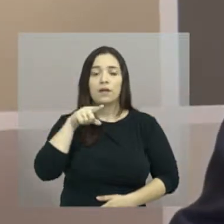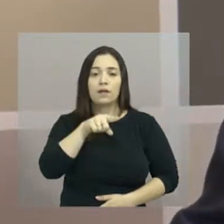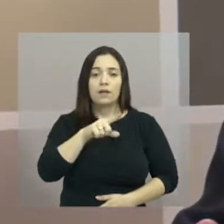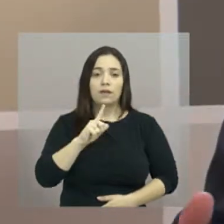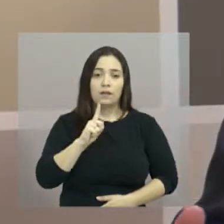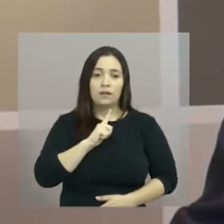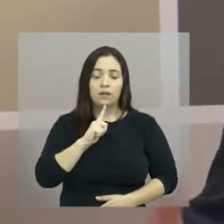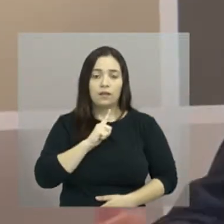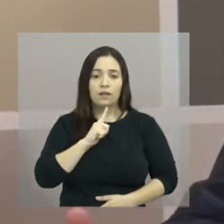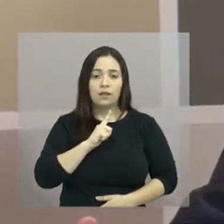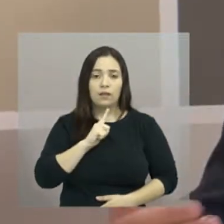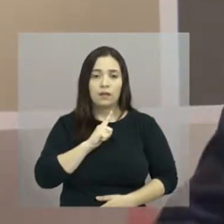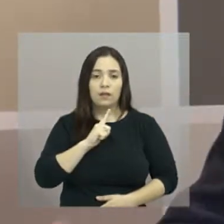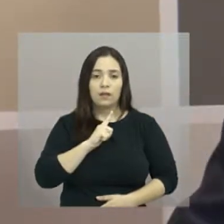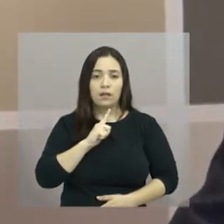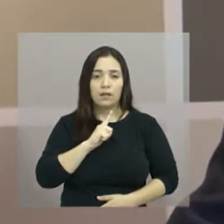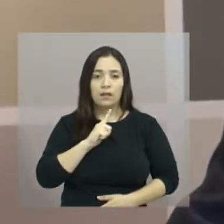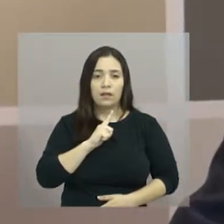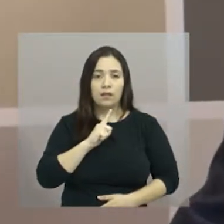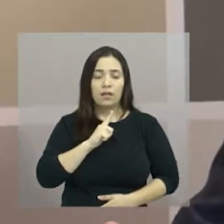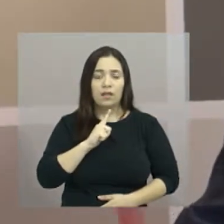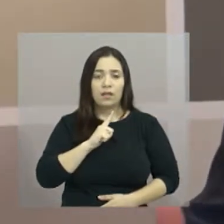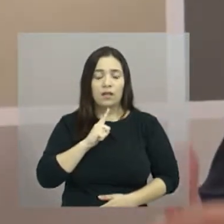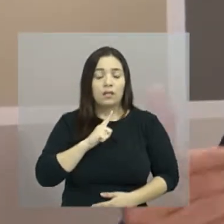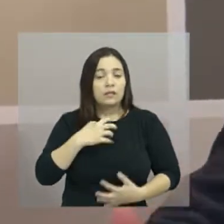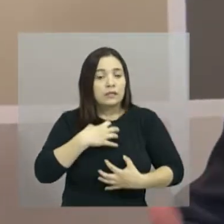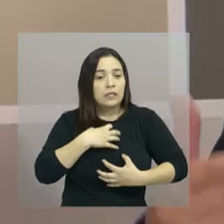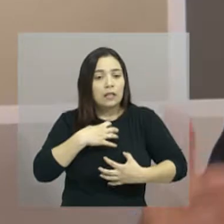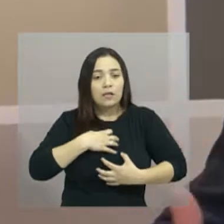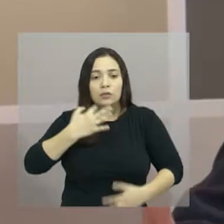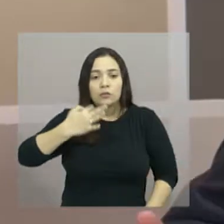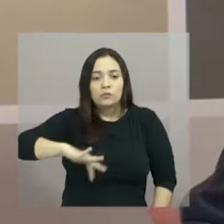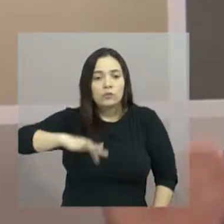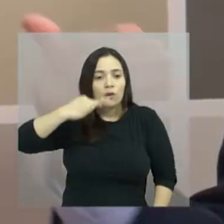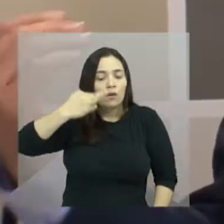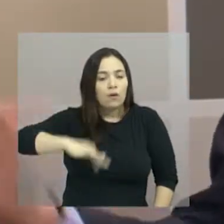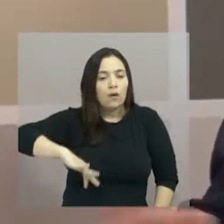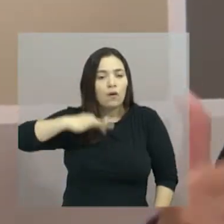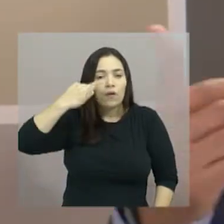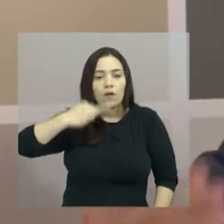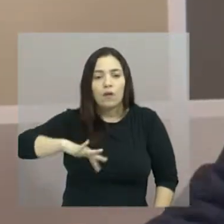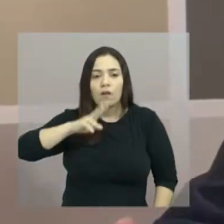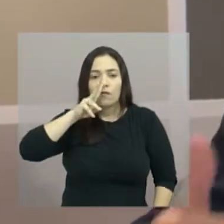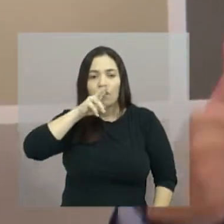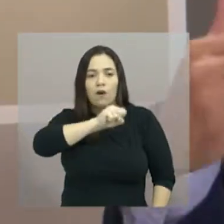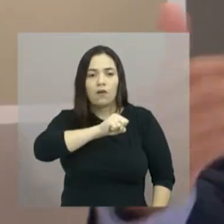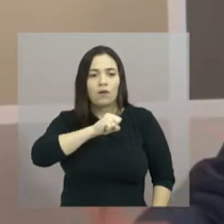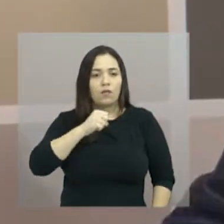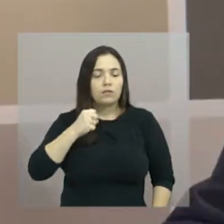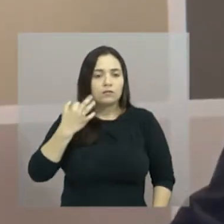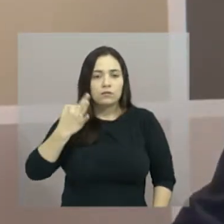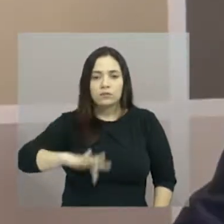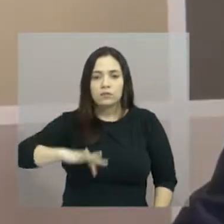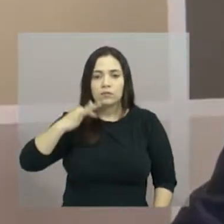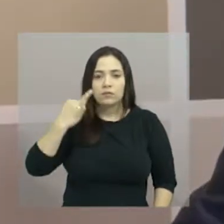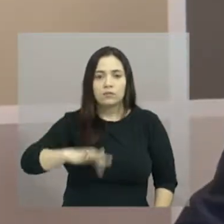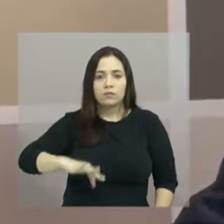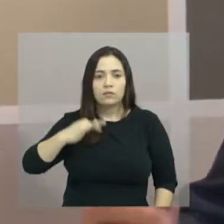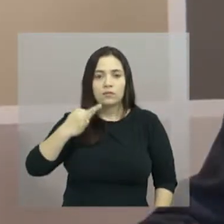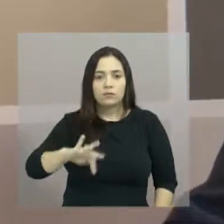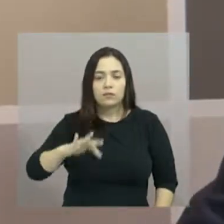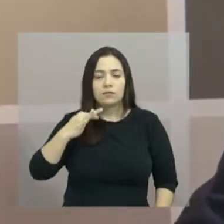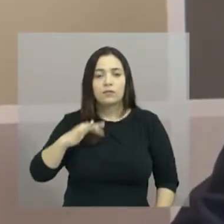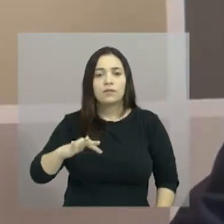linguagem africana, aquele que se dobra de dor. Então existe uma cronificação que gera muita dor, muito problema realmente